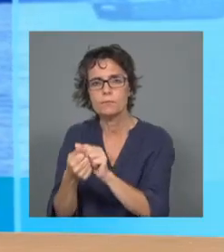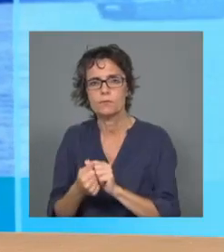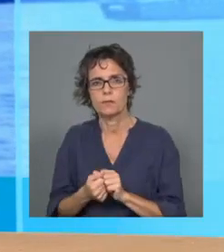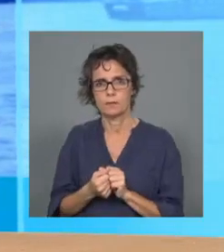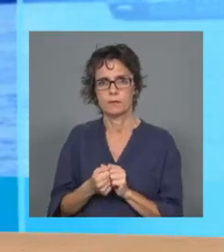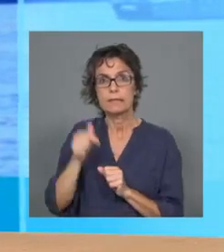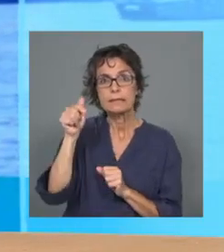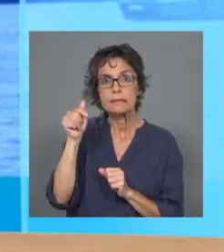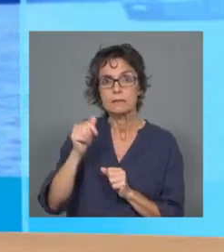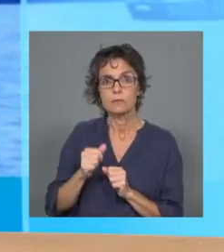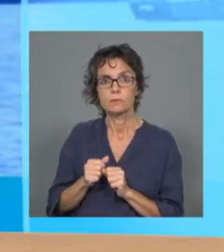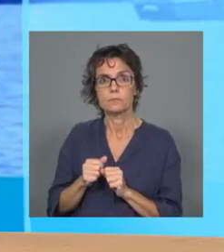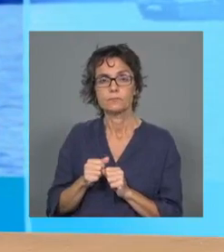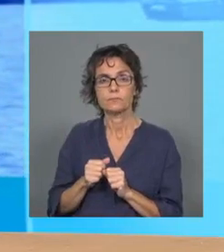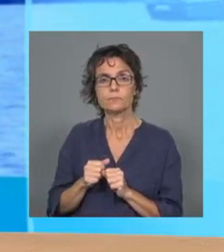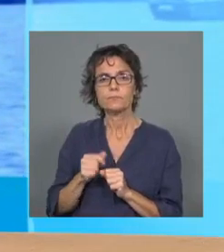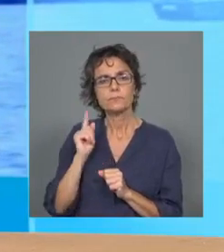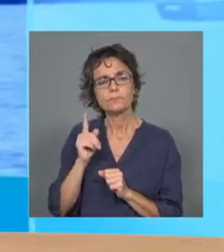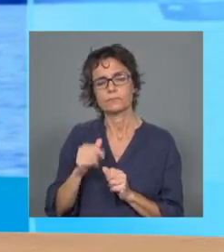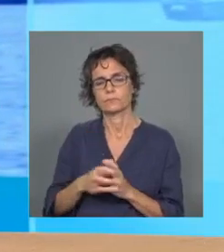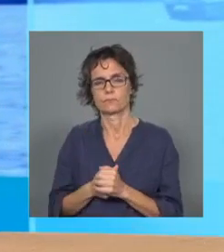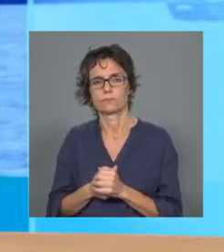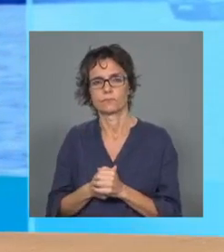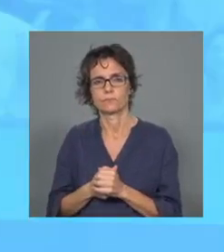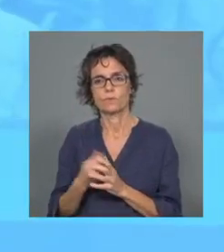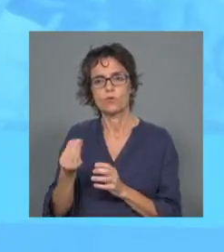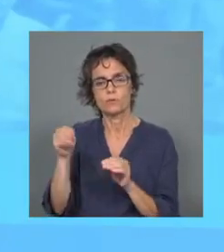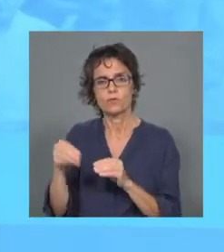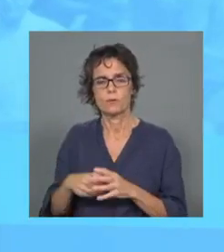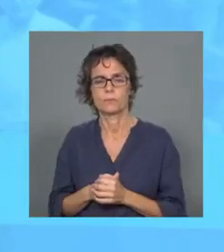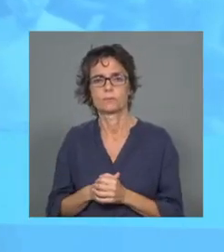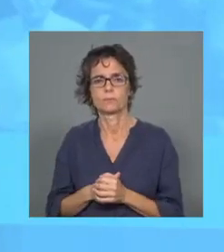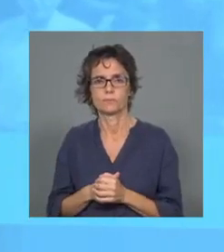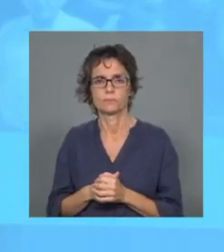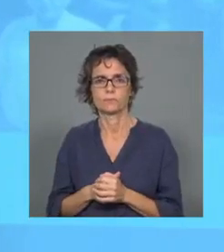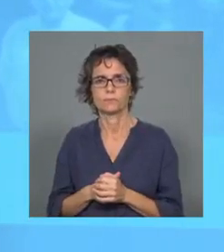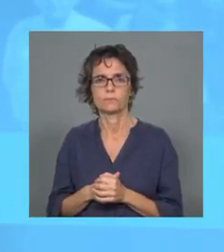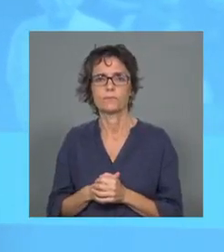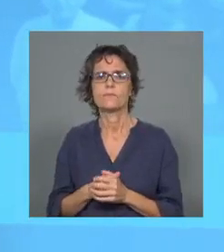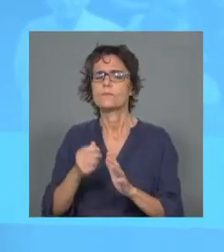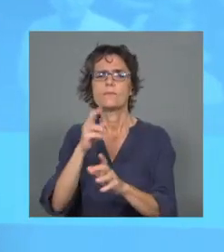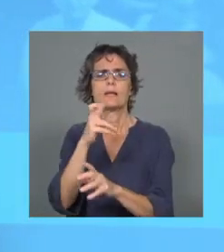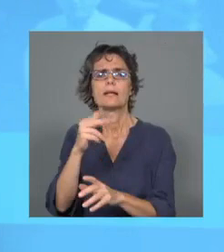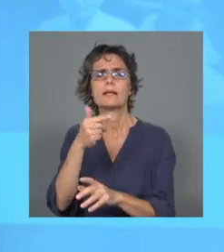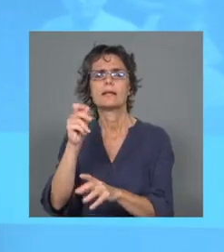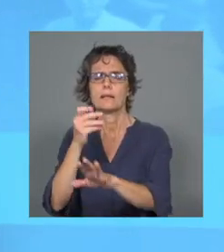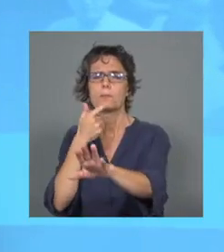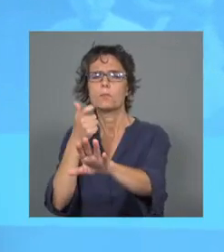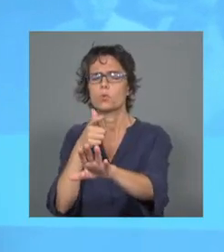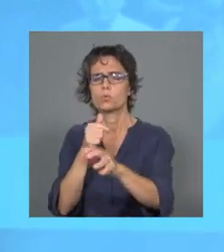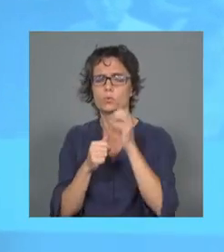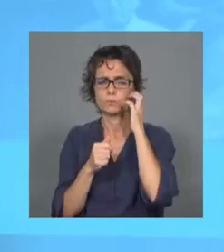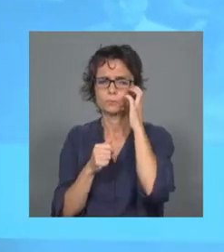de contributo a dar, parece-me fundamental. Rita, como é que se conjuga, ao fim e ao cabo, esta interpelação